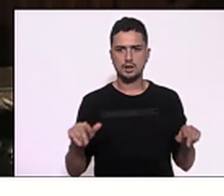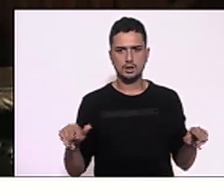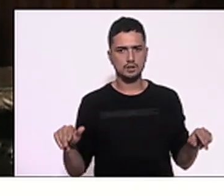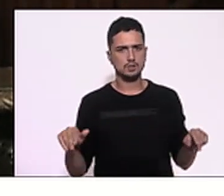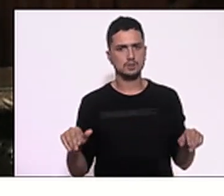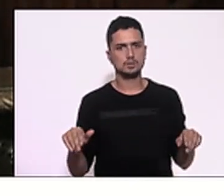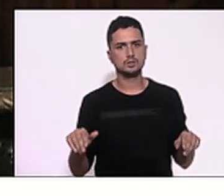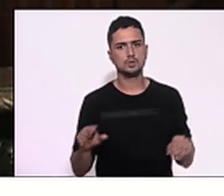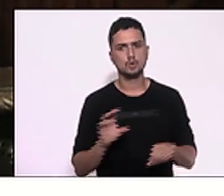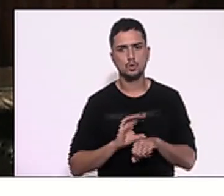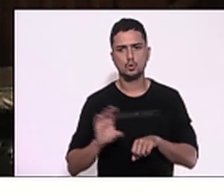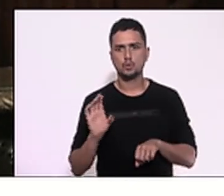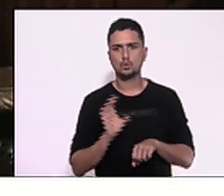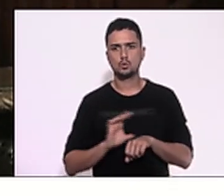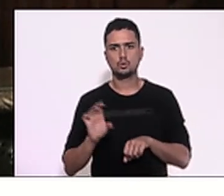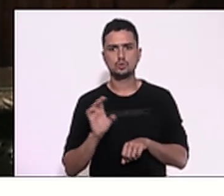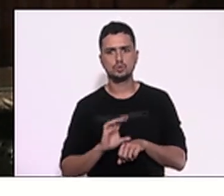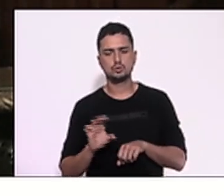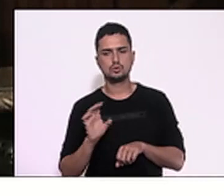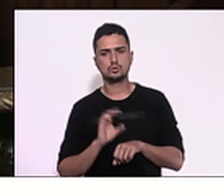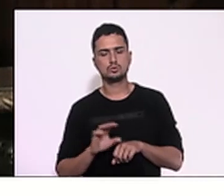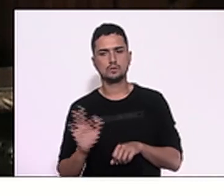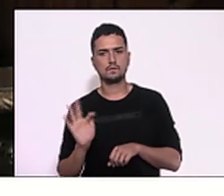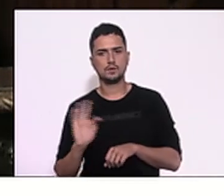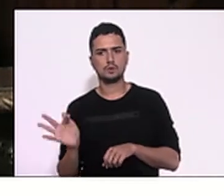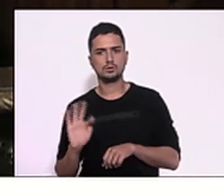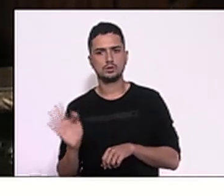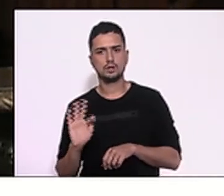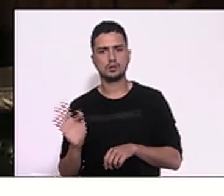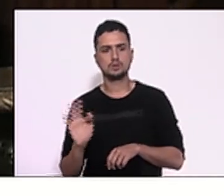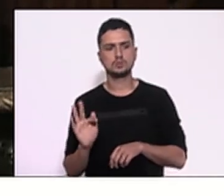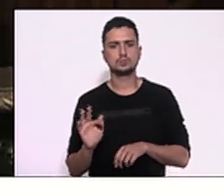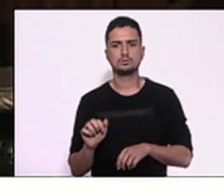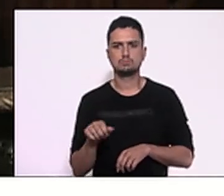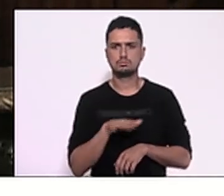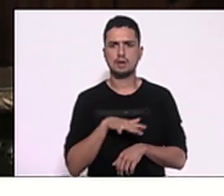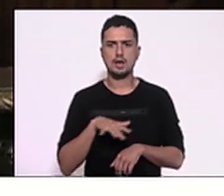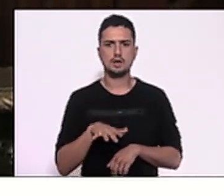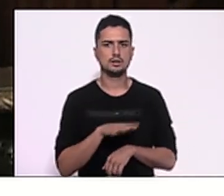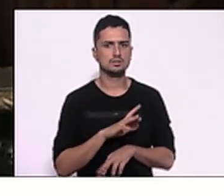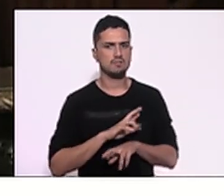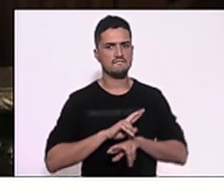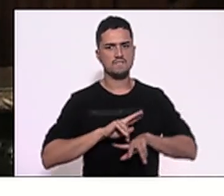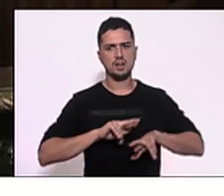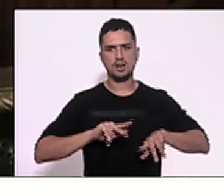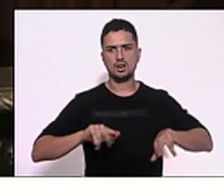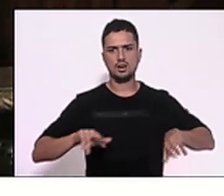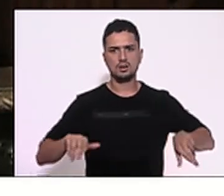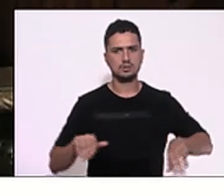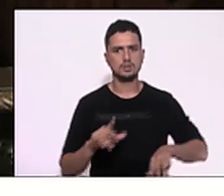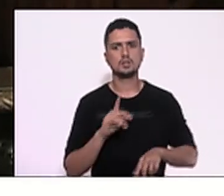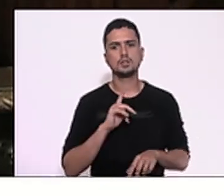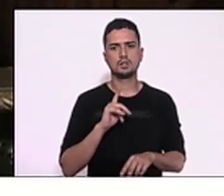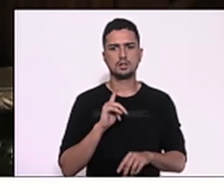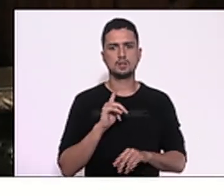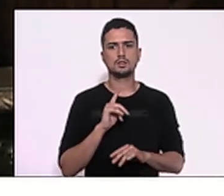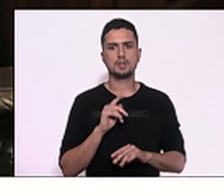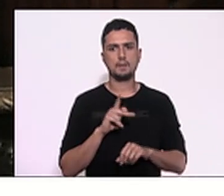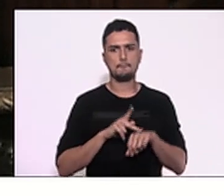nada diferem de uma universidade no seu sentido pleno,